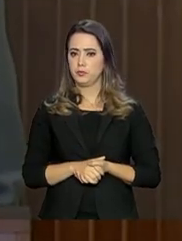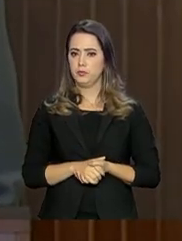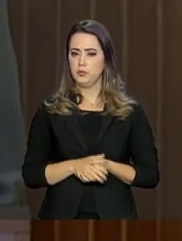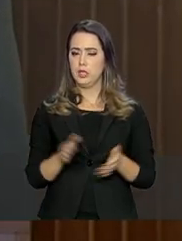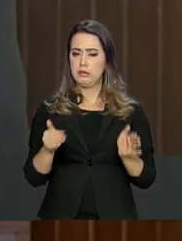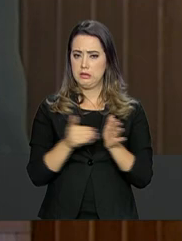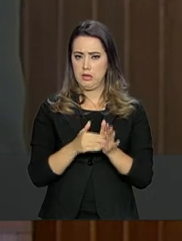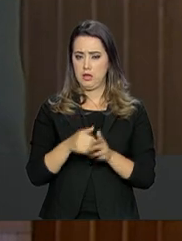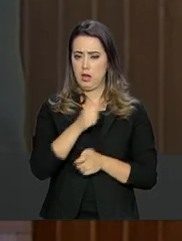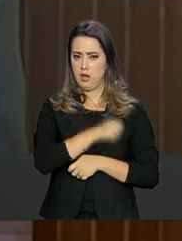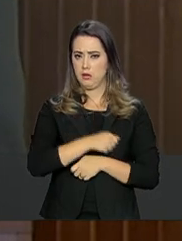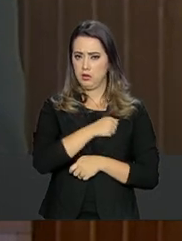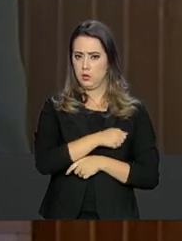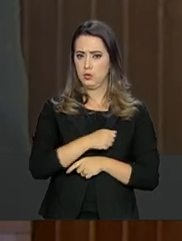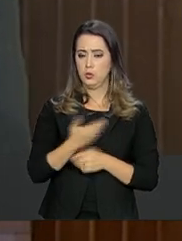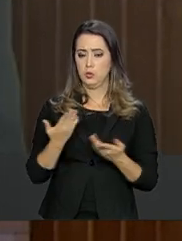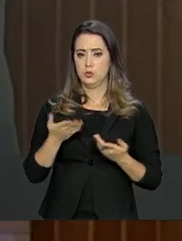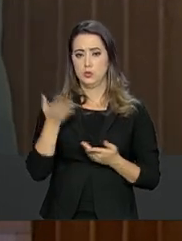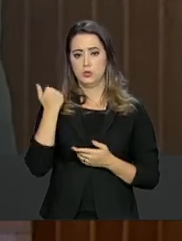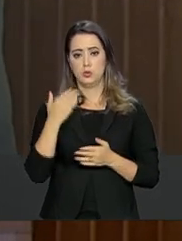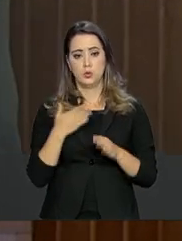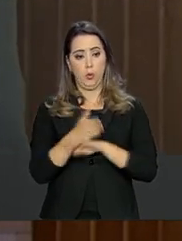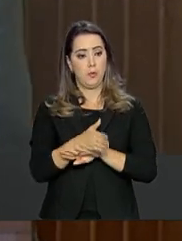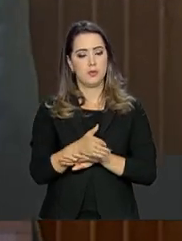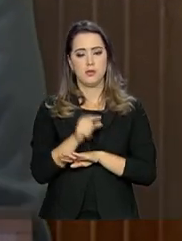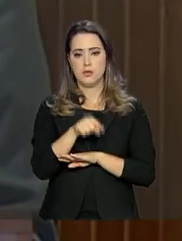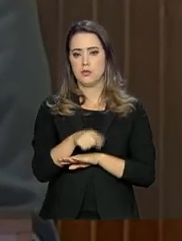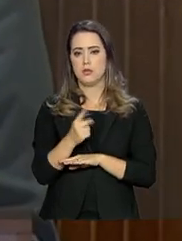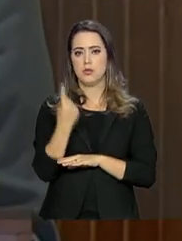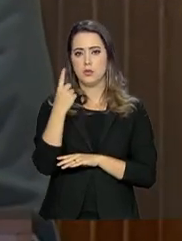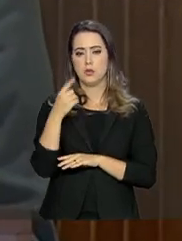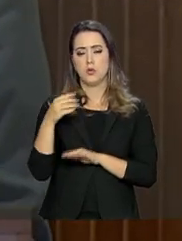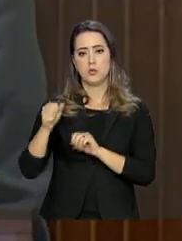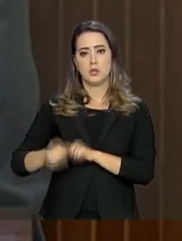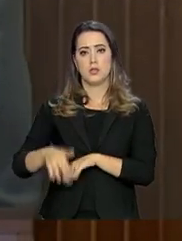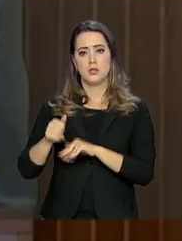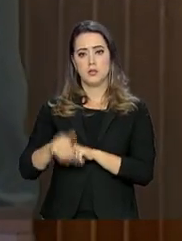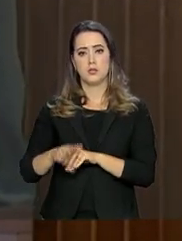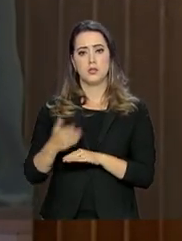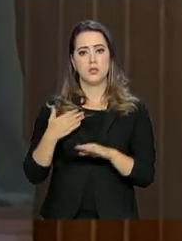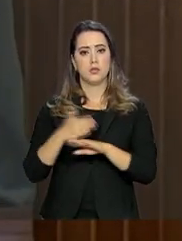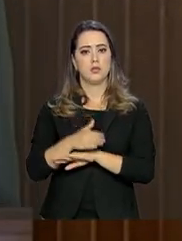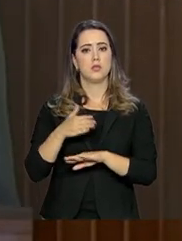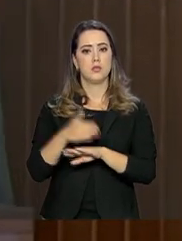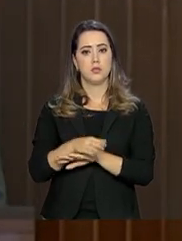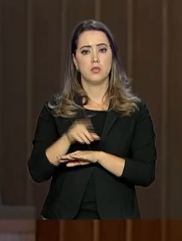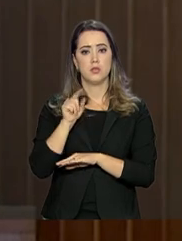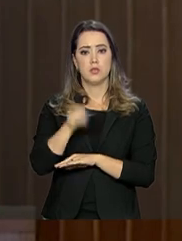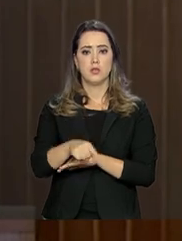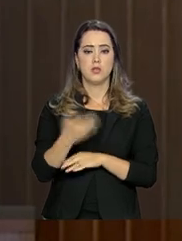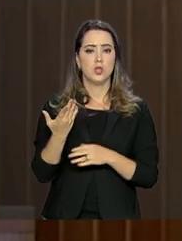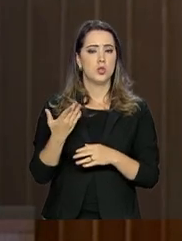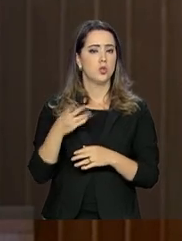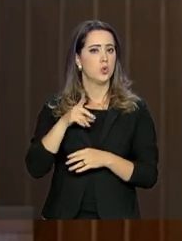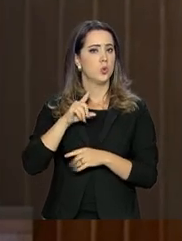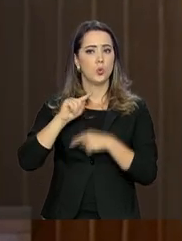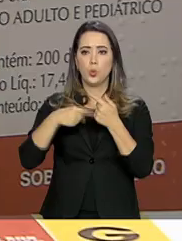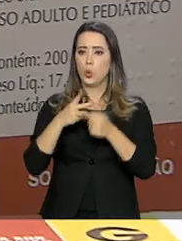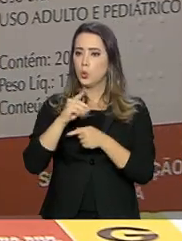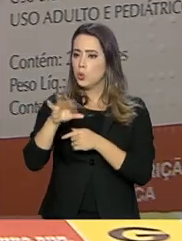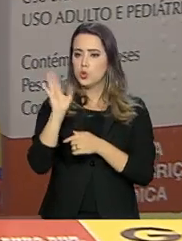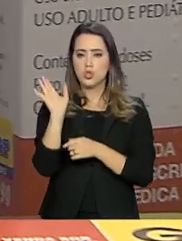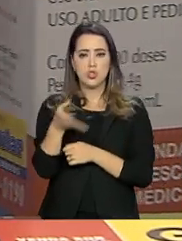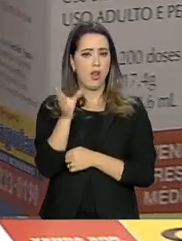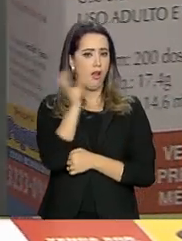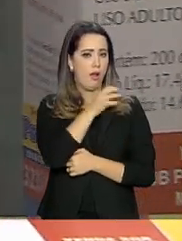um pedido de registro que entrar a partir de 1 de setembro entra paraná vive praticamente no dia seguinte